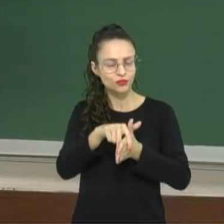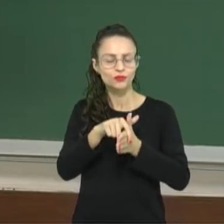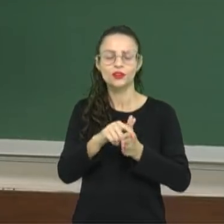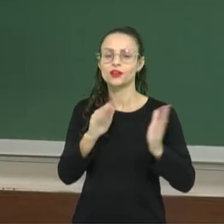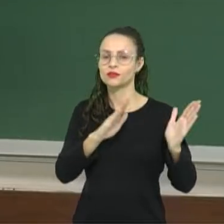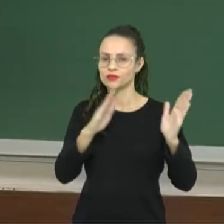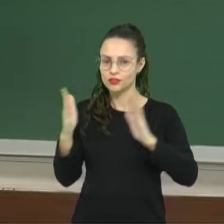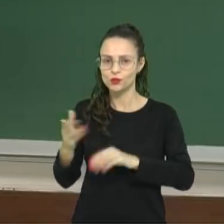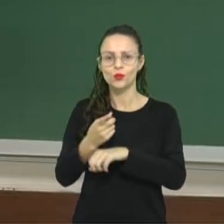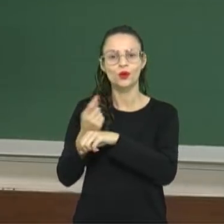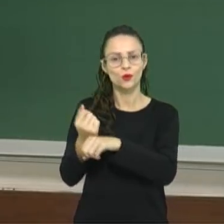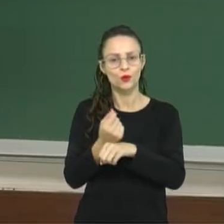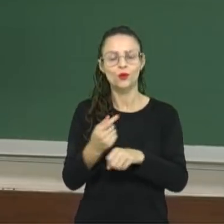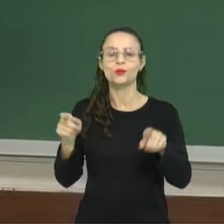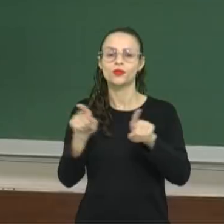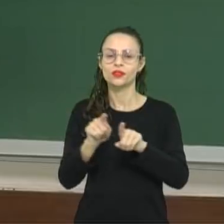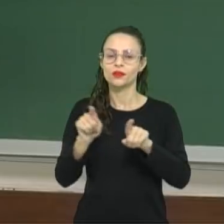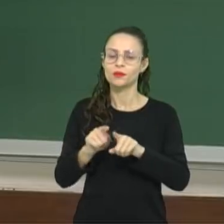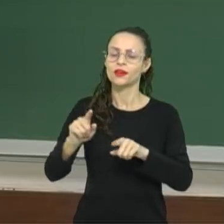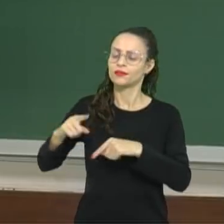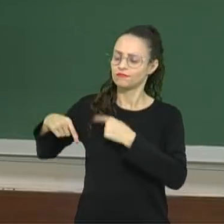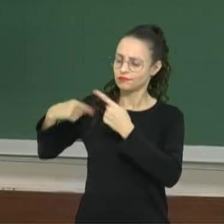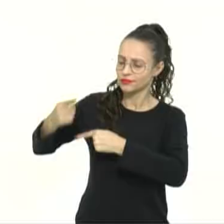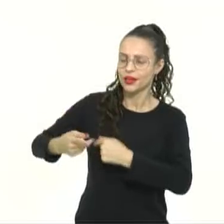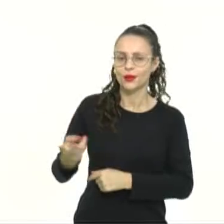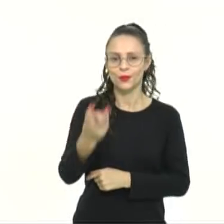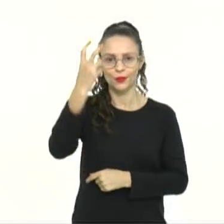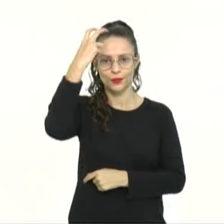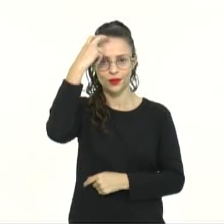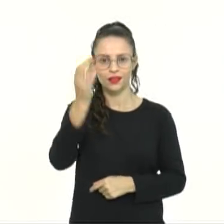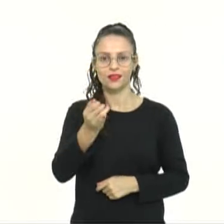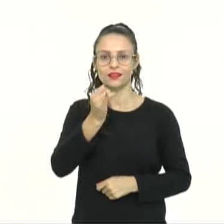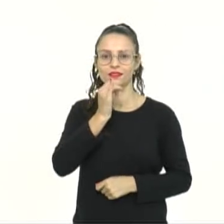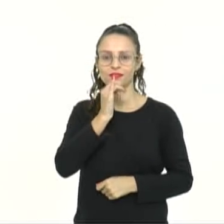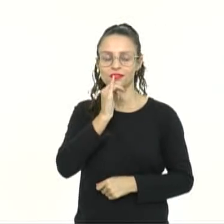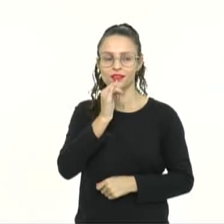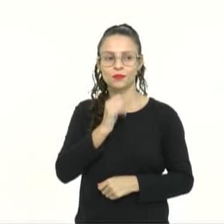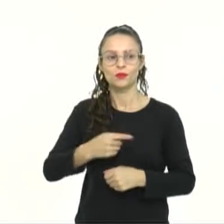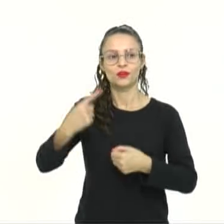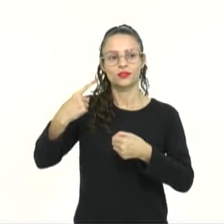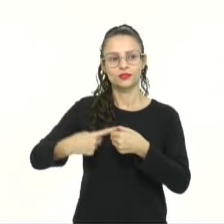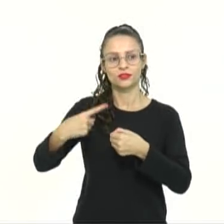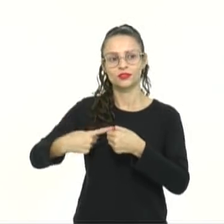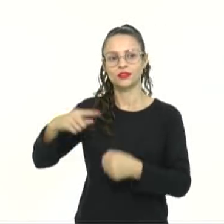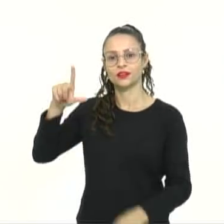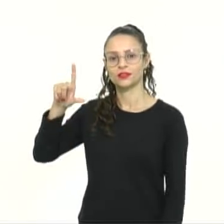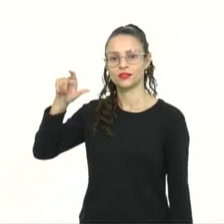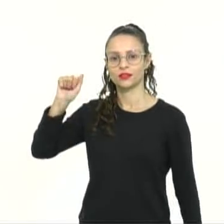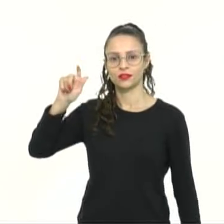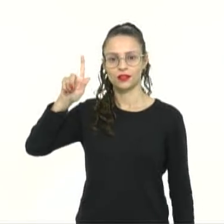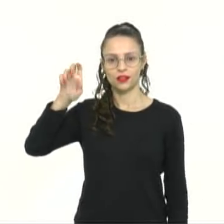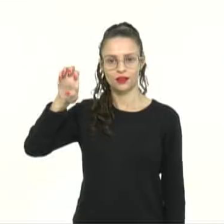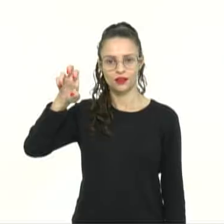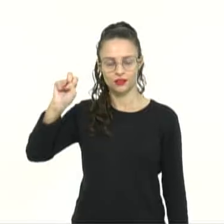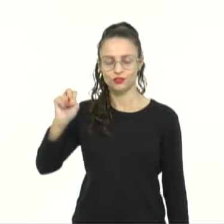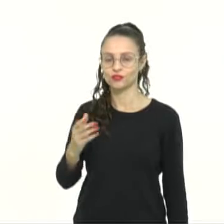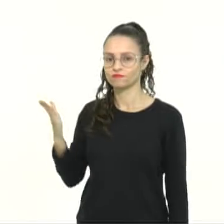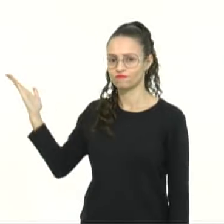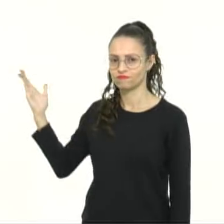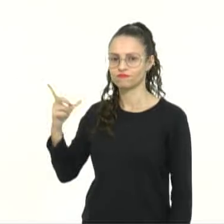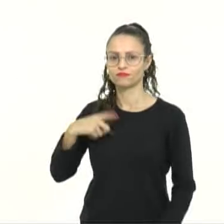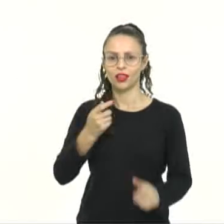econômico e que ficaram ali heranças culturais, como a cidade de Lages, né, que inclusive tem um monumento ali ao tropeiro,